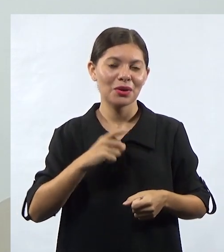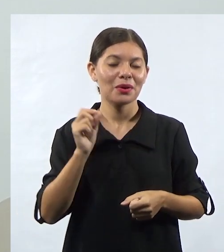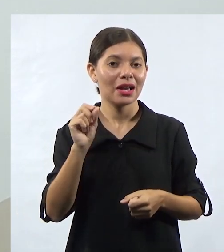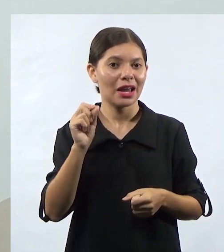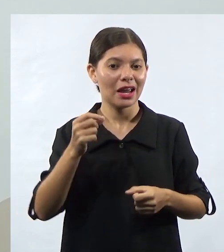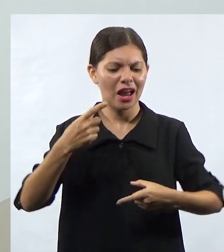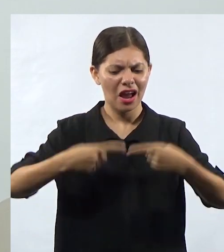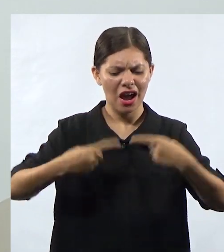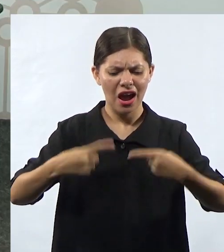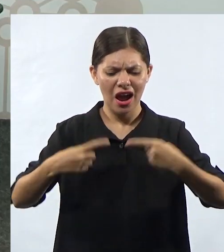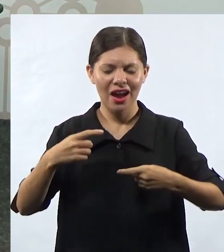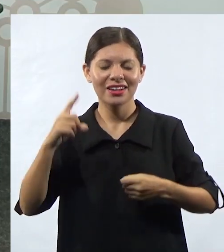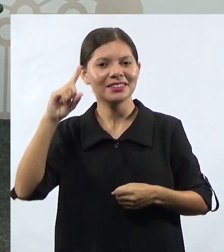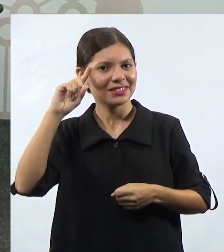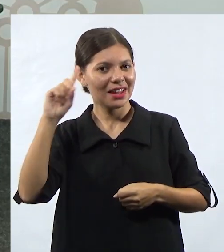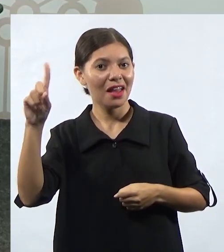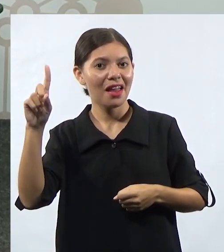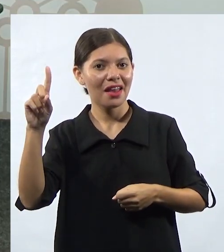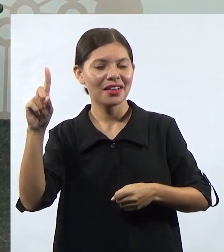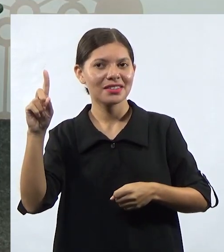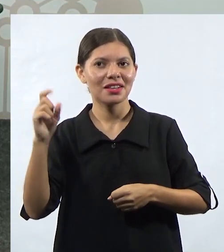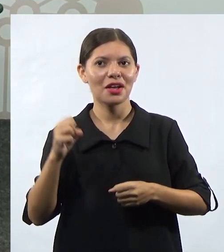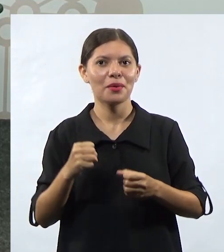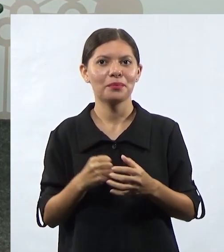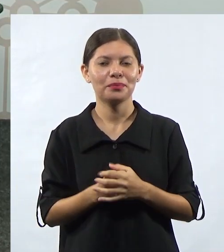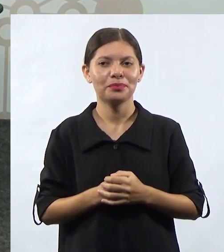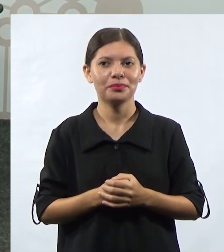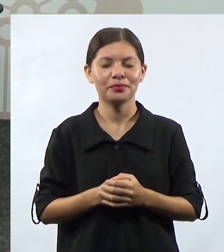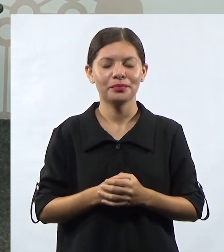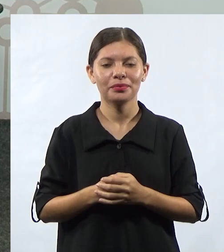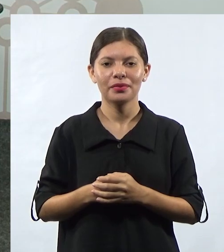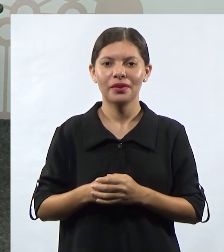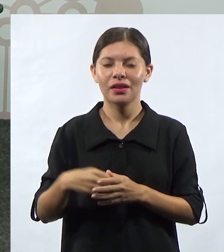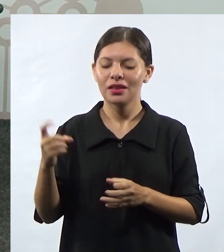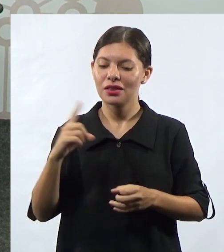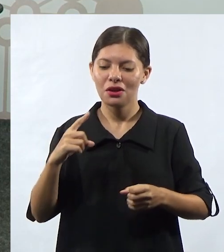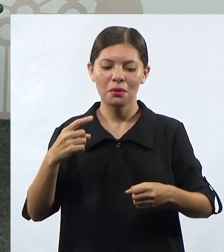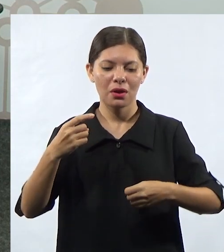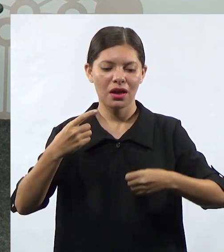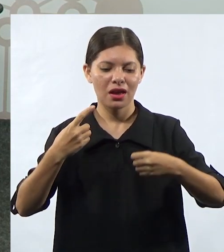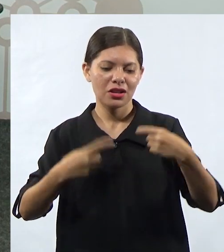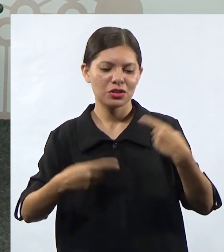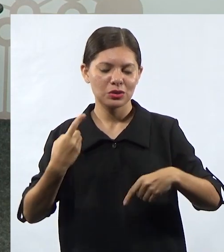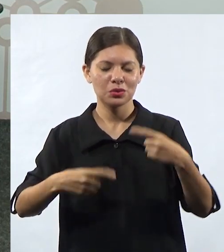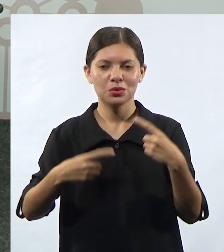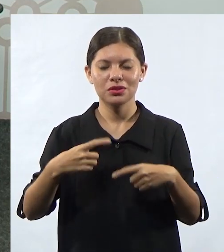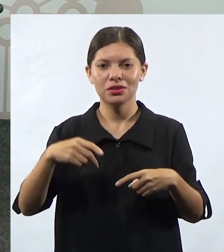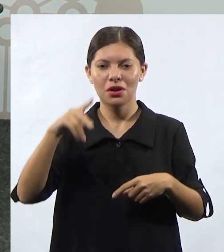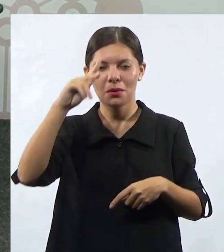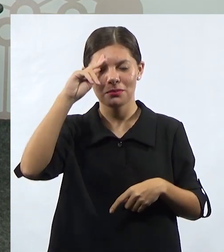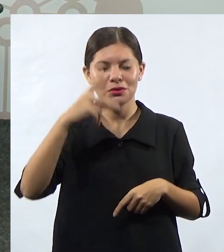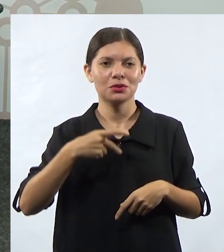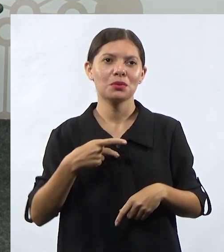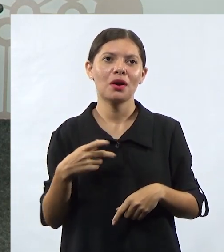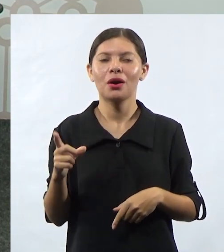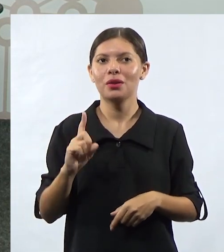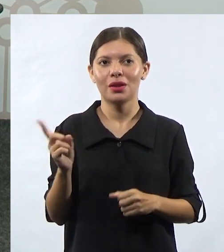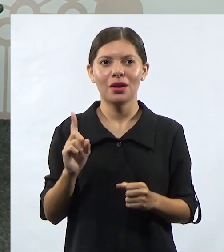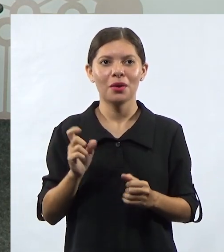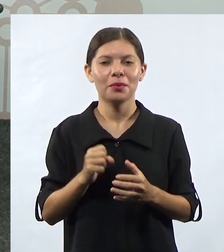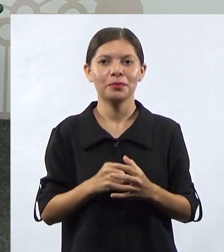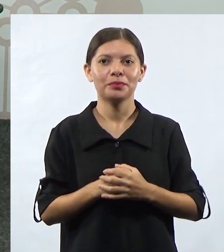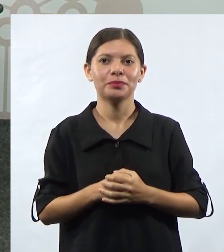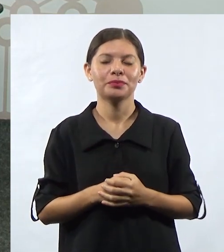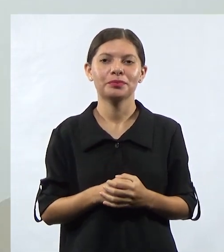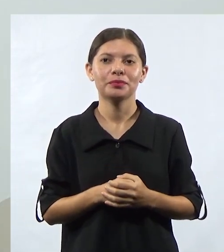né, gente? Não atritos, conflitos pessoais. A ideia seja a divergência, né, de conceitos, Tem de gente pensamento. que